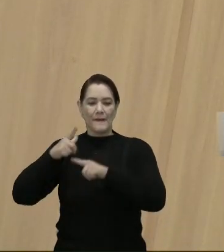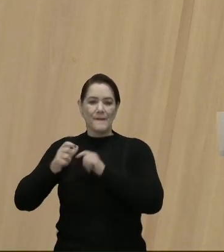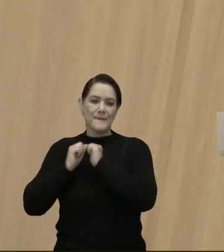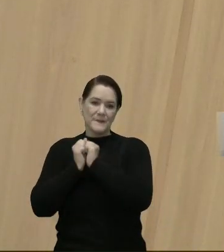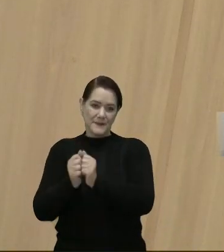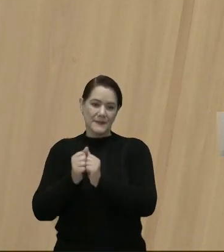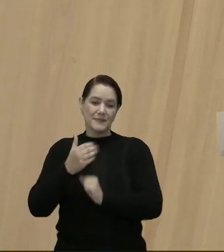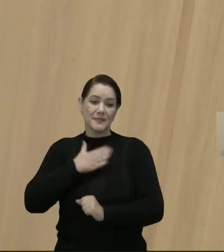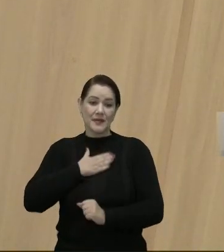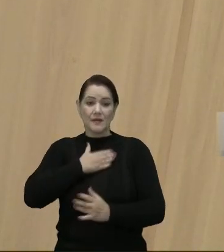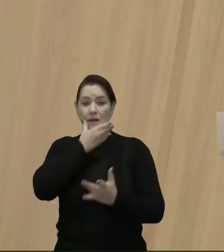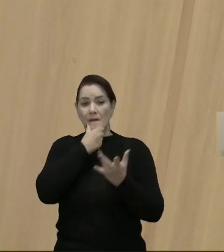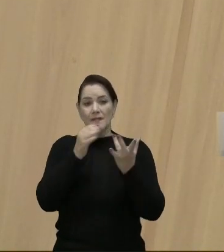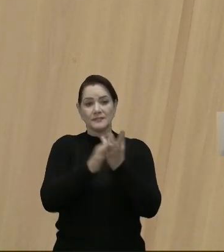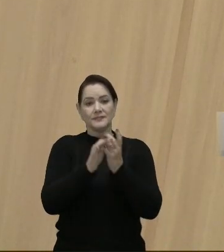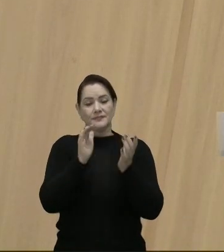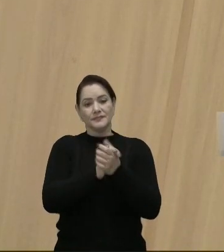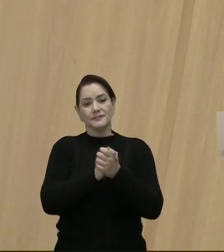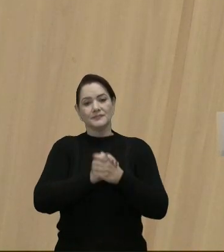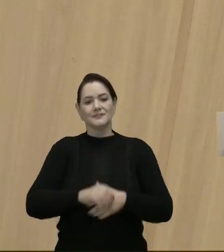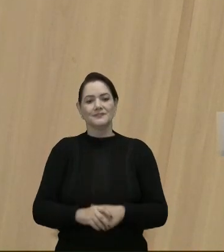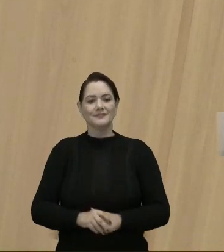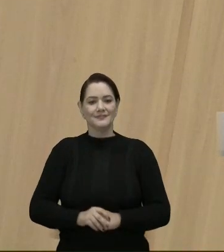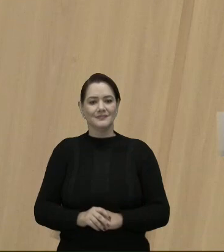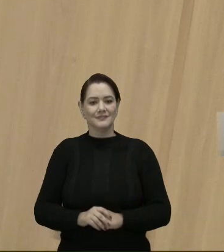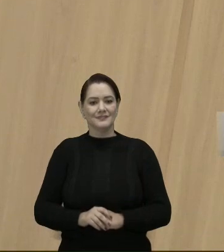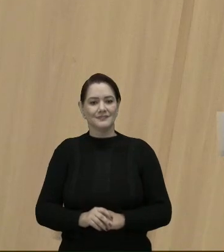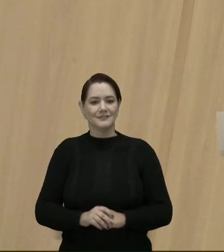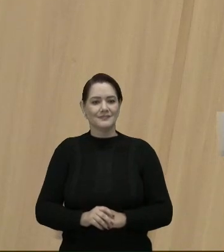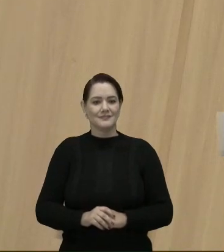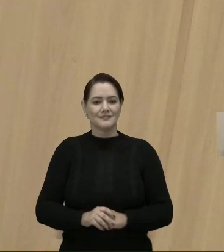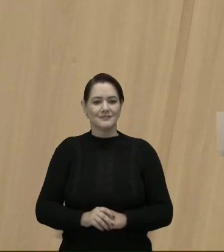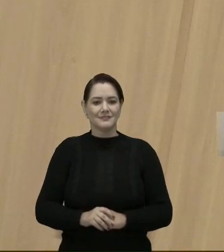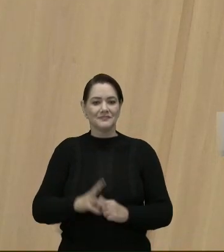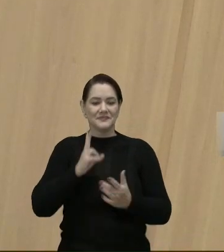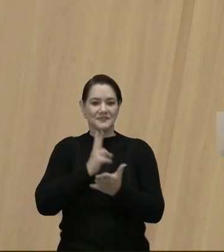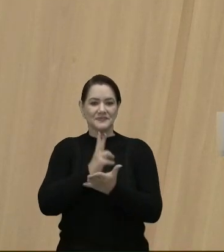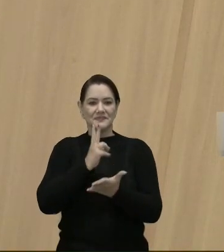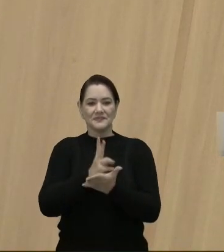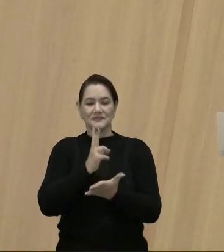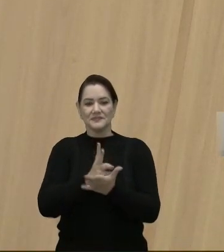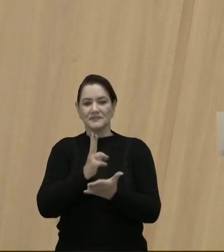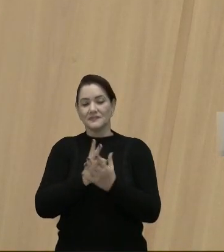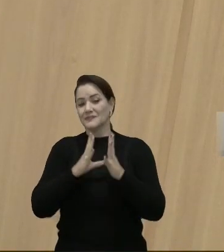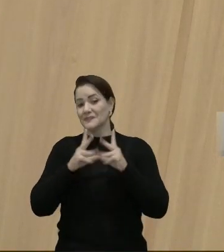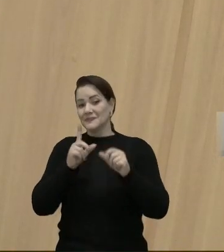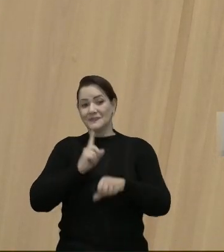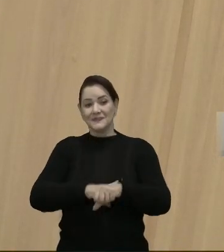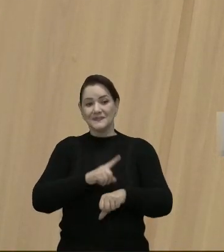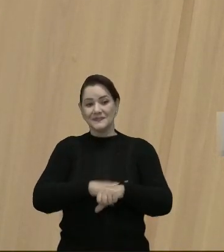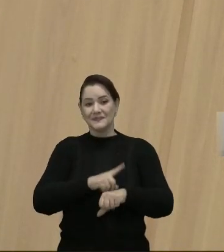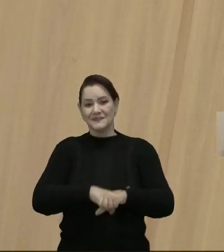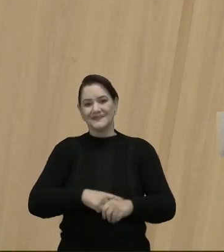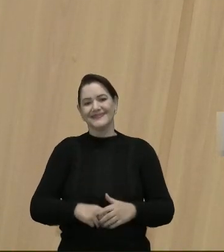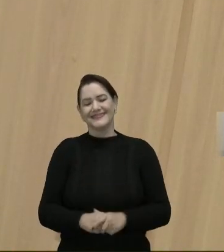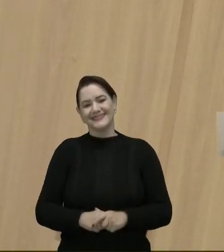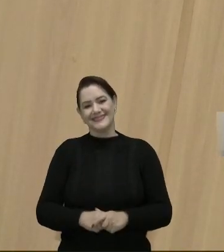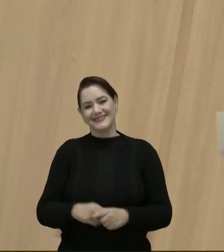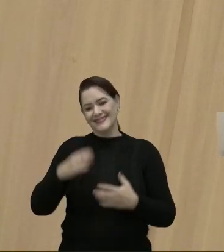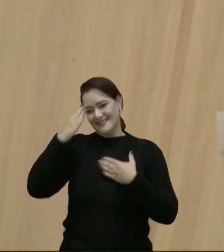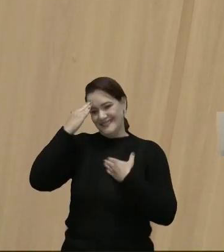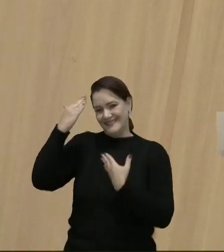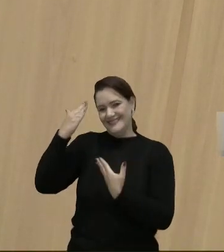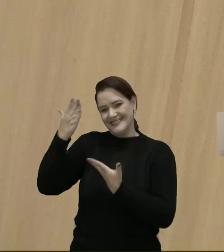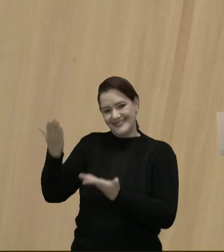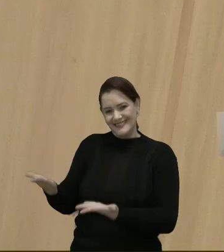eu e meu marido, e ele está comigo em todas as horas, então não tem como deixar de